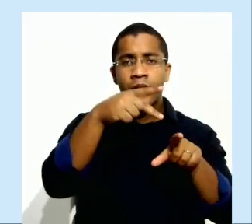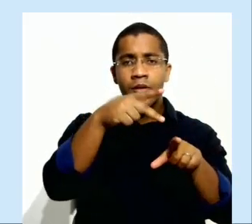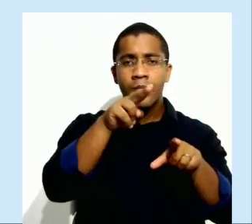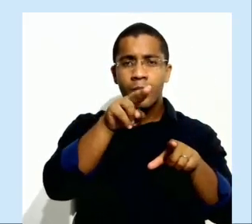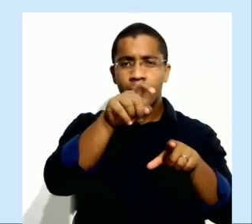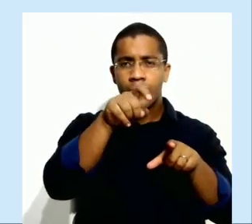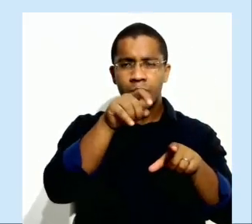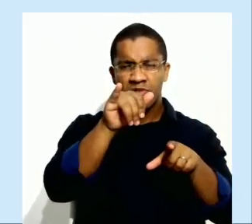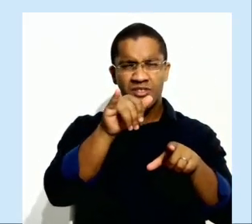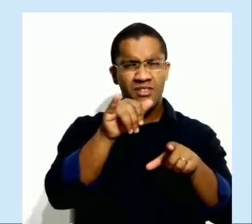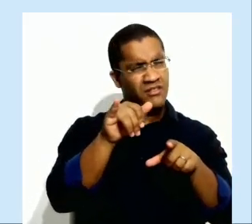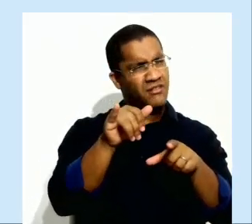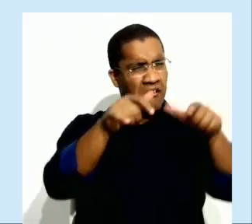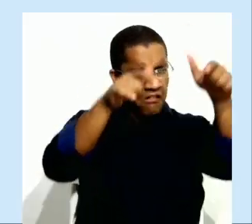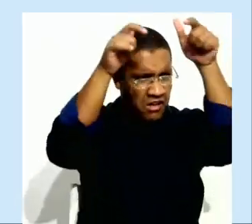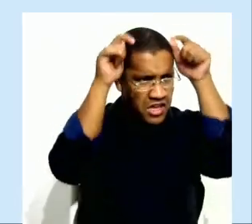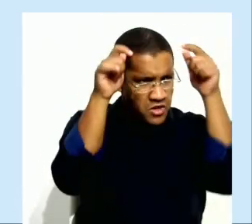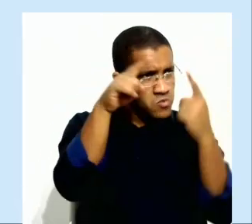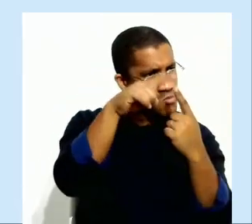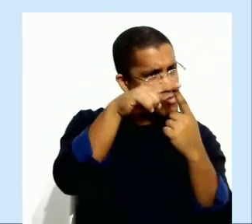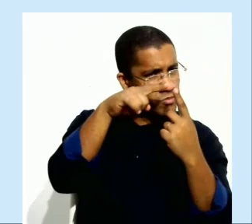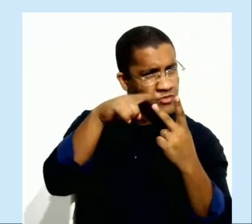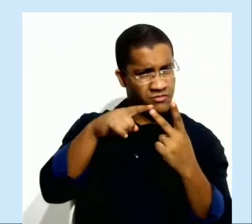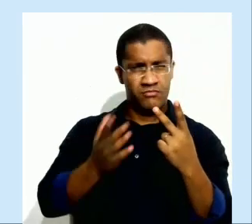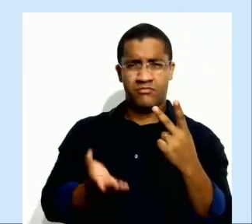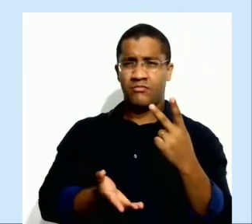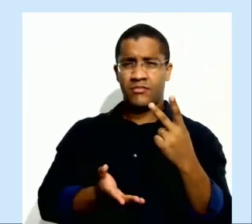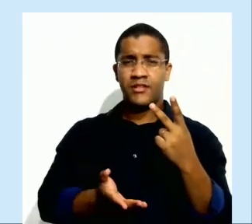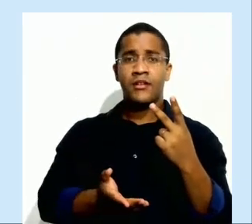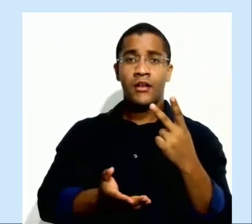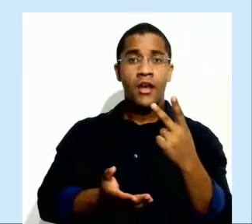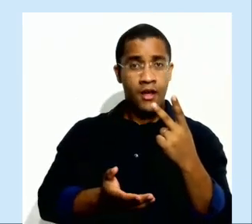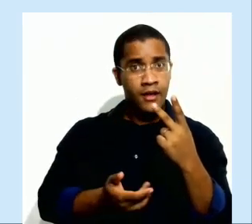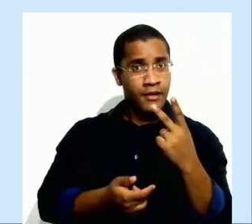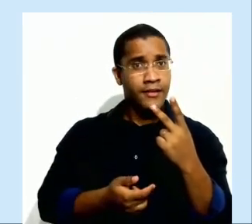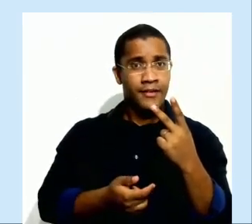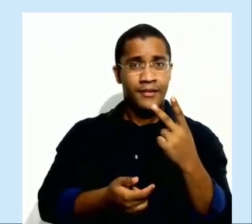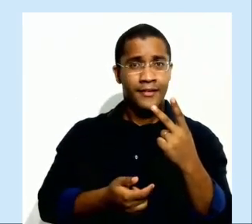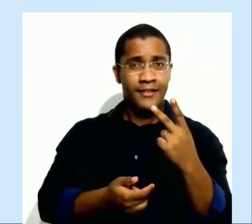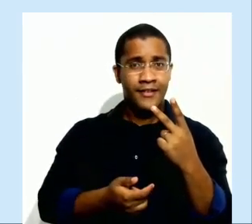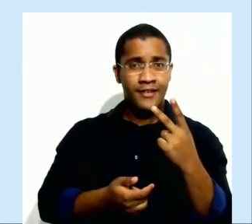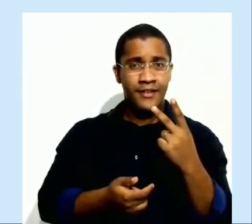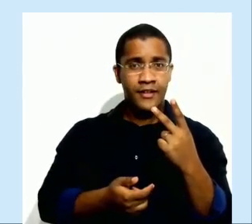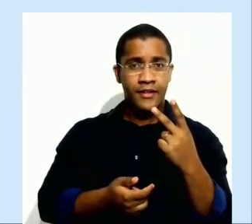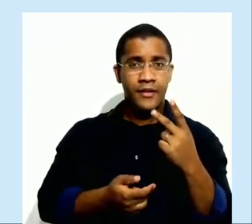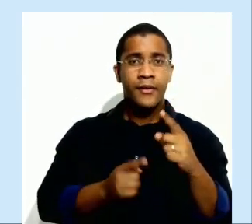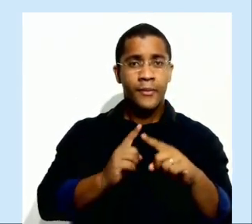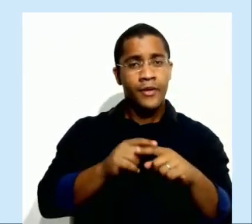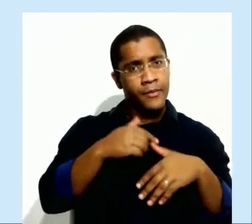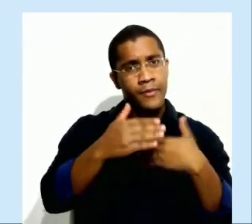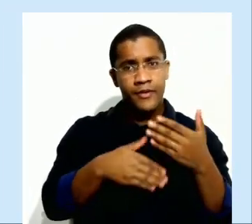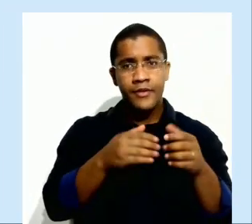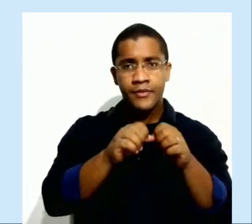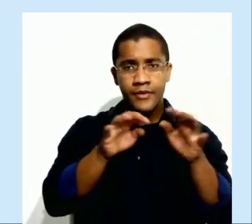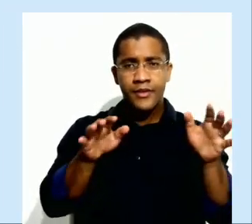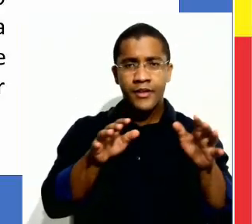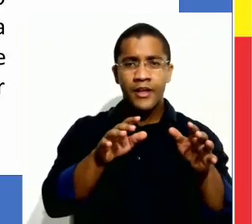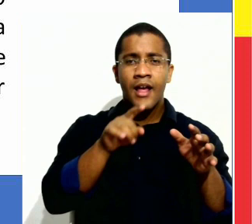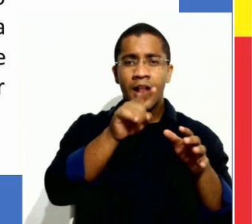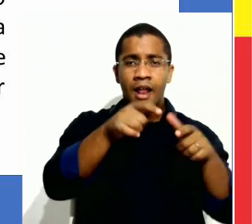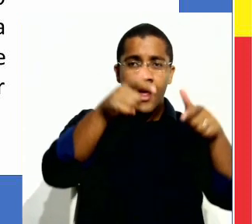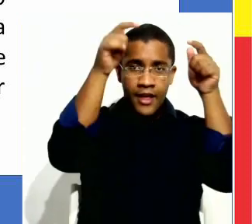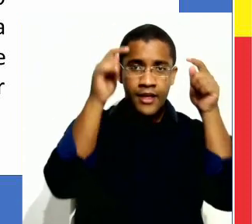aí você vai ver dois reinos em um só, porque vai haver a unificação,